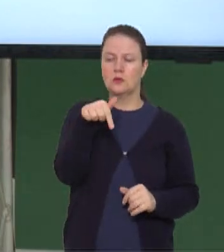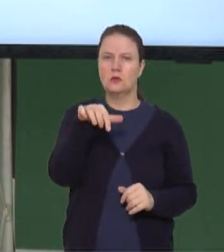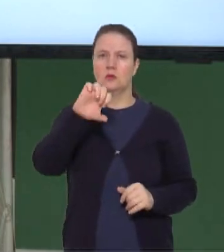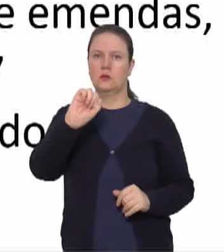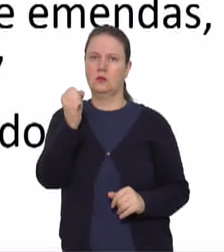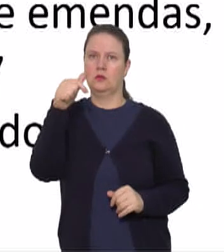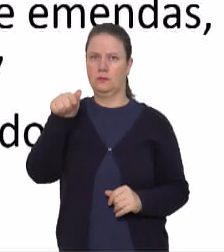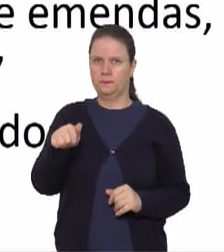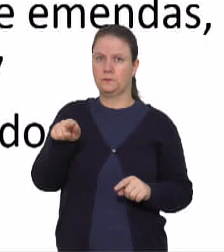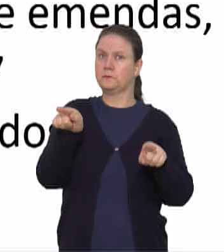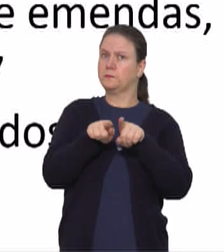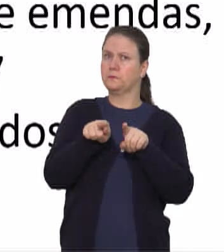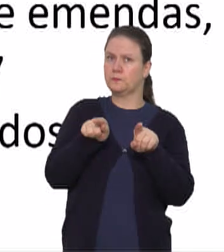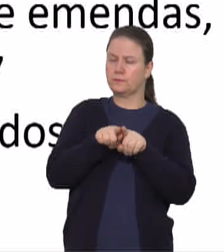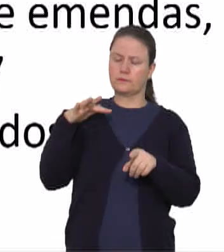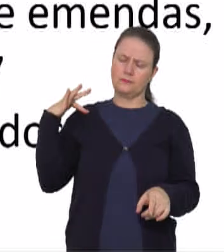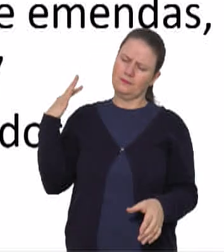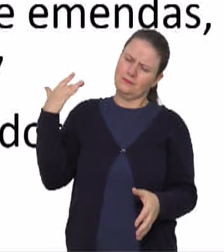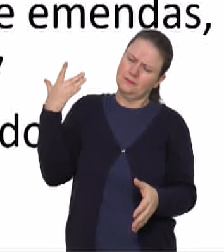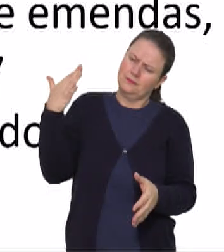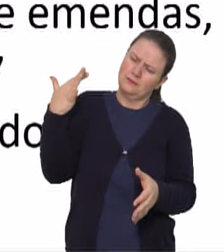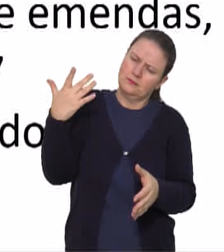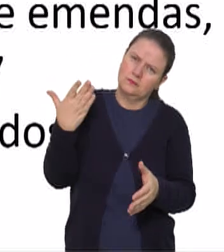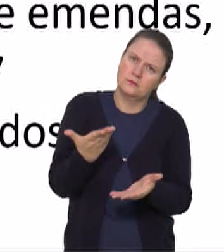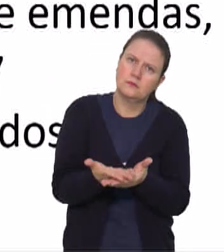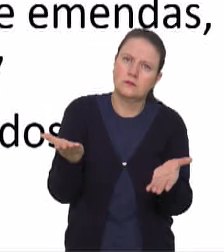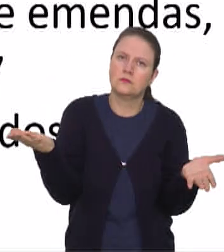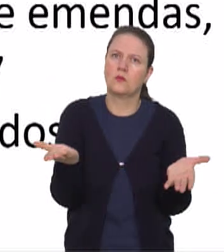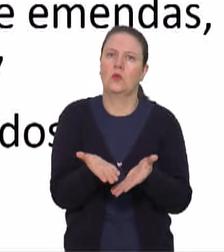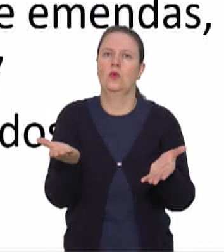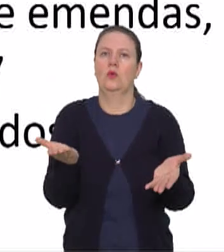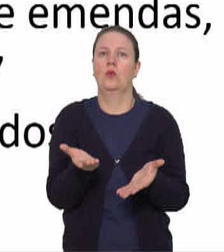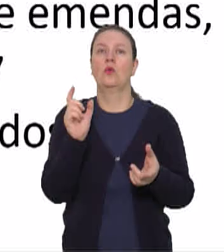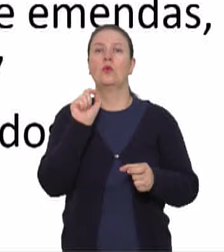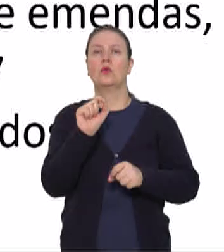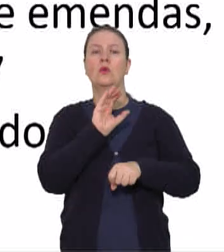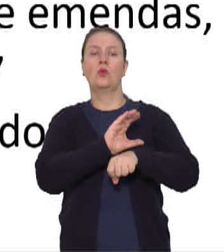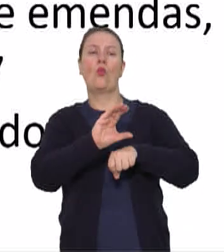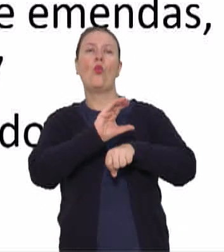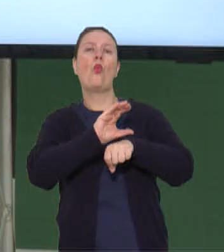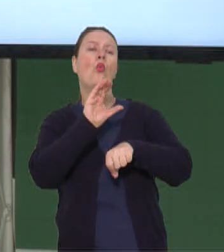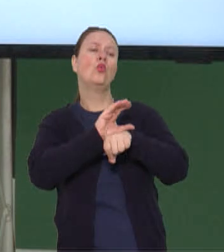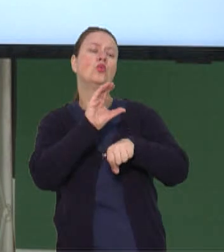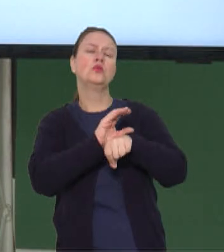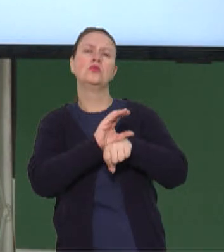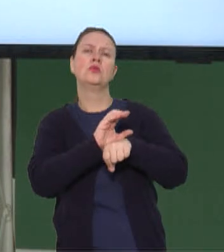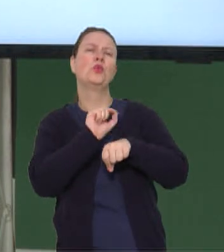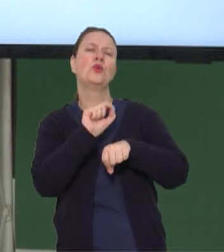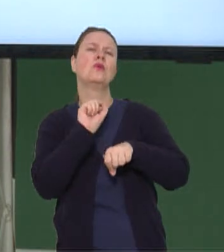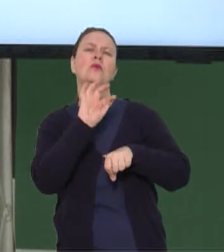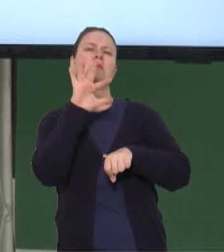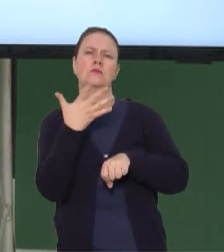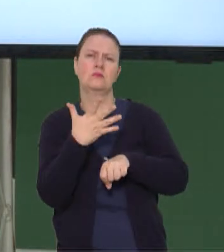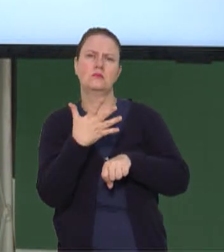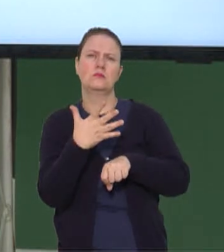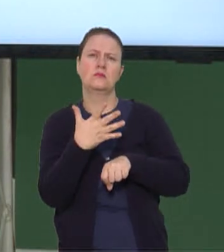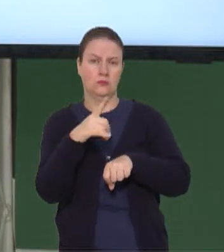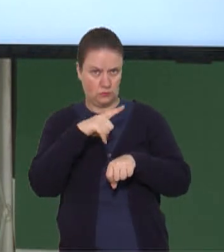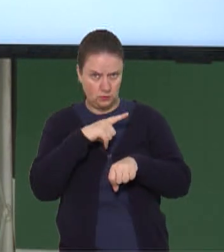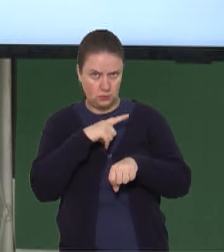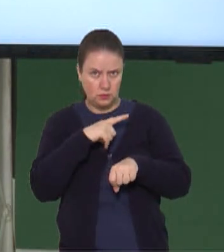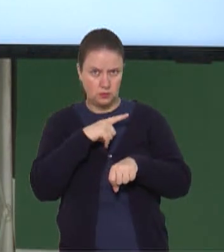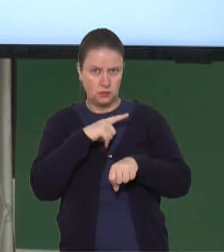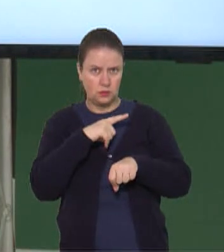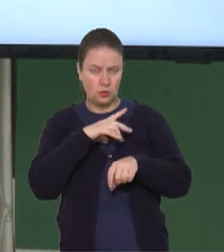1787. É a mesma até os dias de hoje. O que aconteceu com a Constituição americana ao longo dos séculos? Né? O que aconteceu é